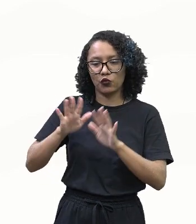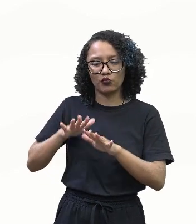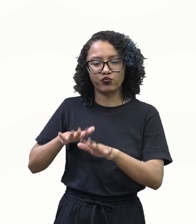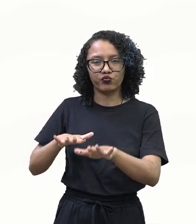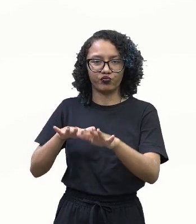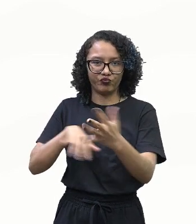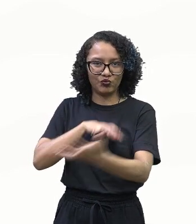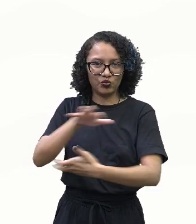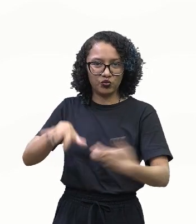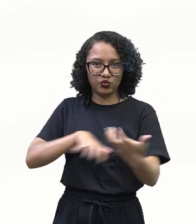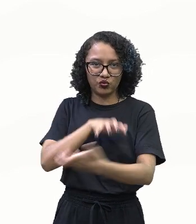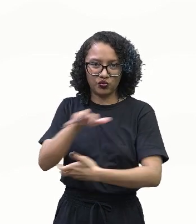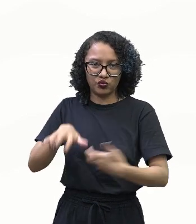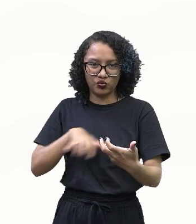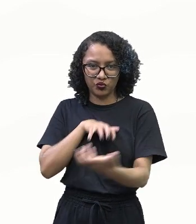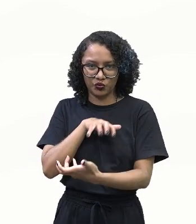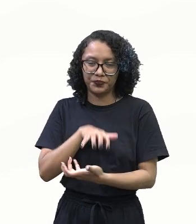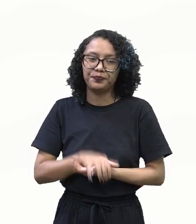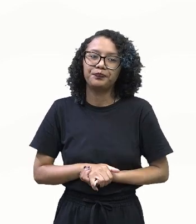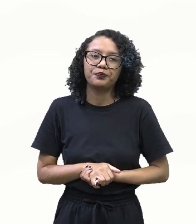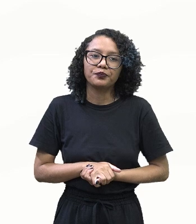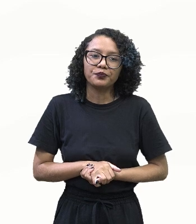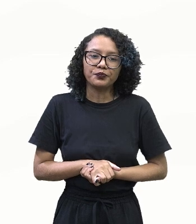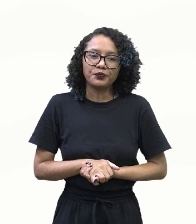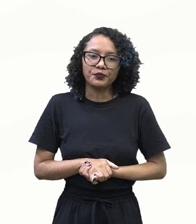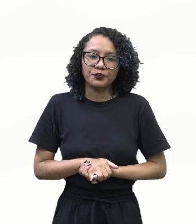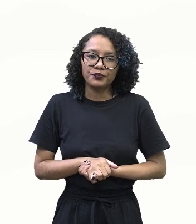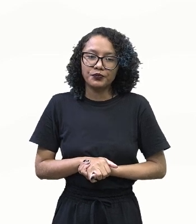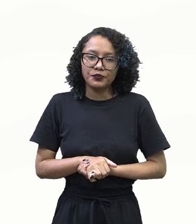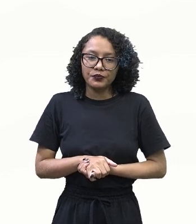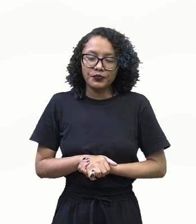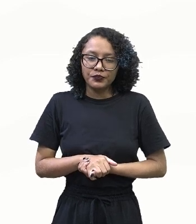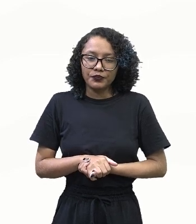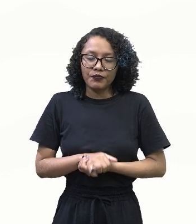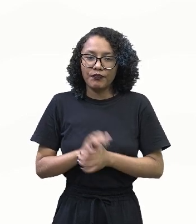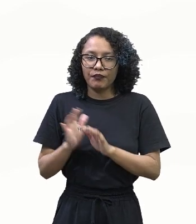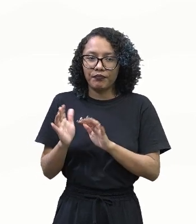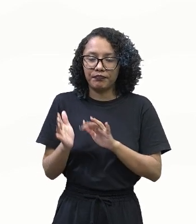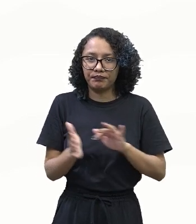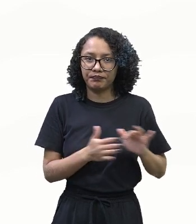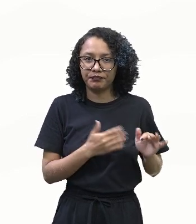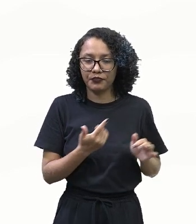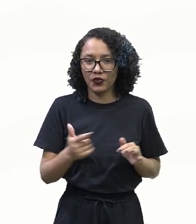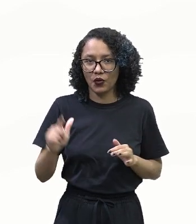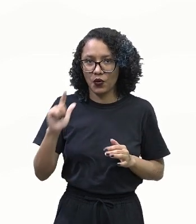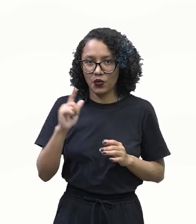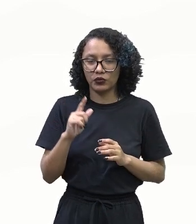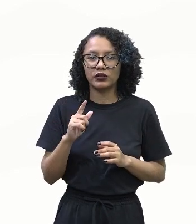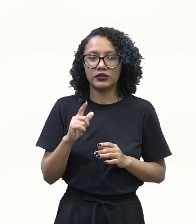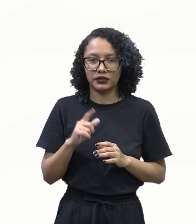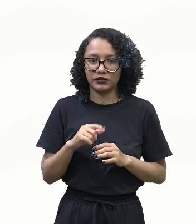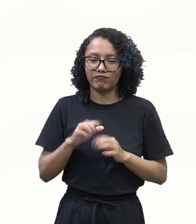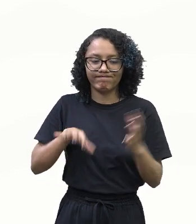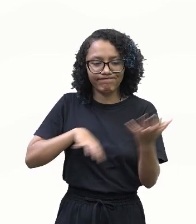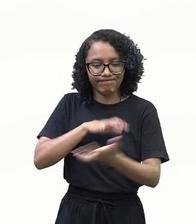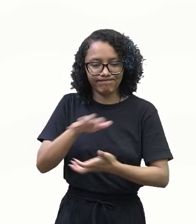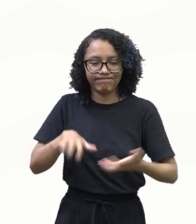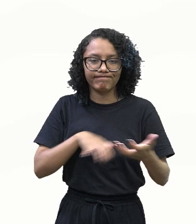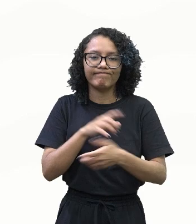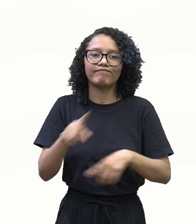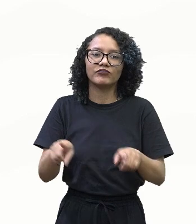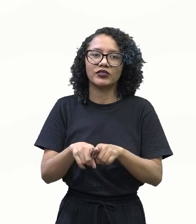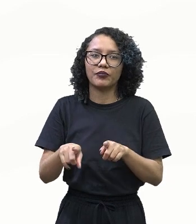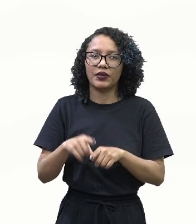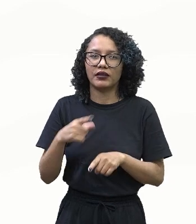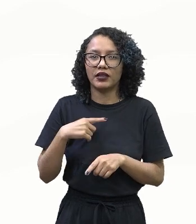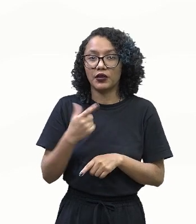nessa revolta dos cabanos. Agora a gente vai falar de outras revoltas que vão acontecer em